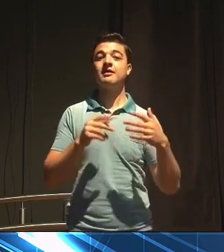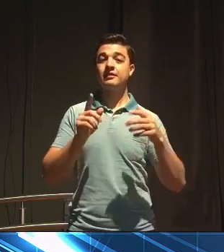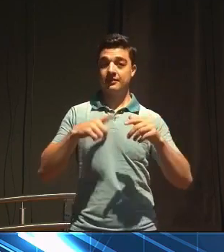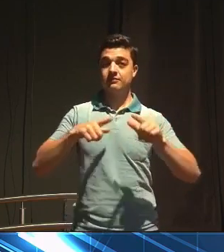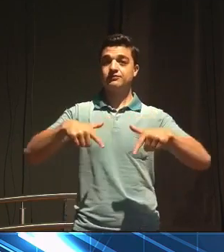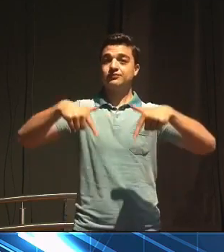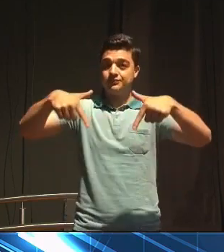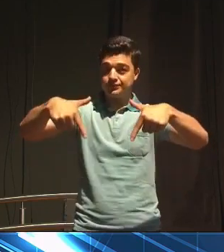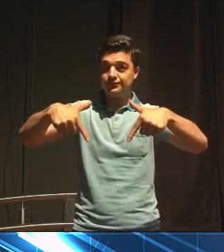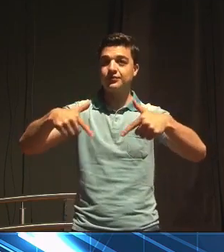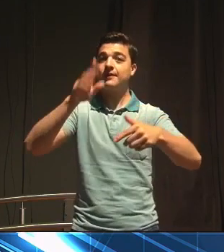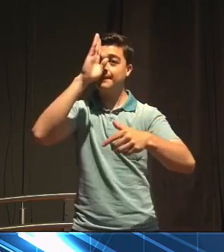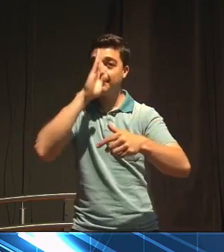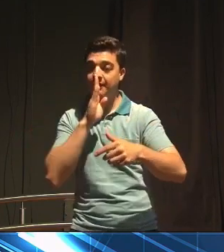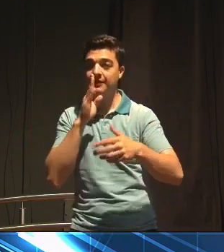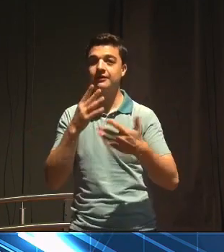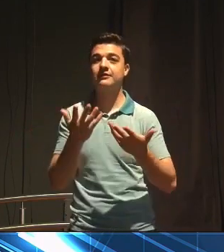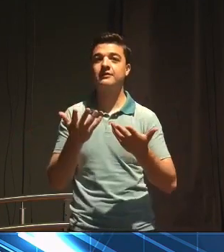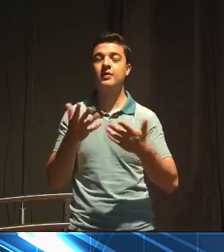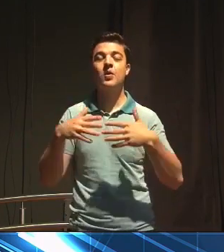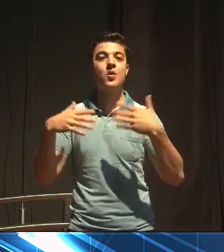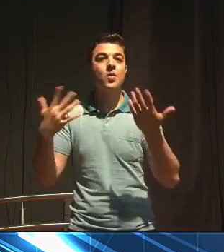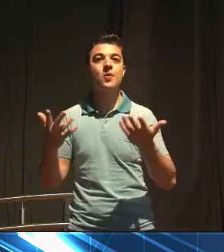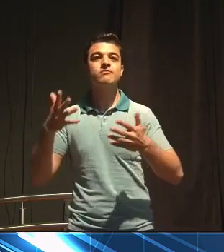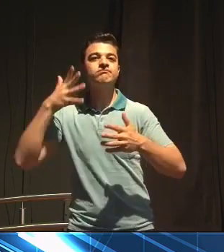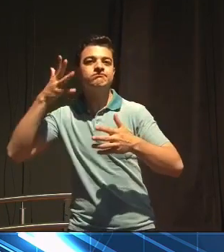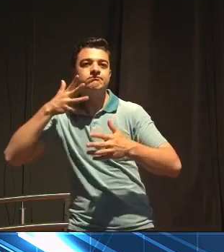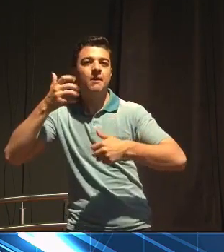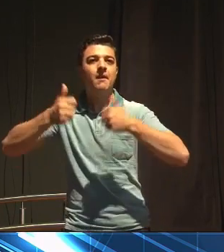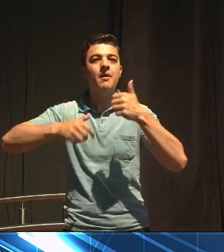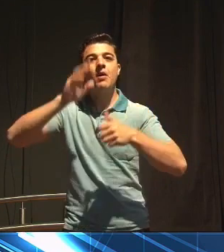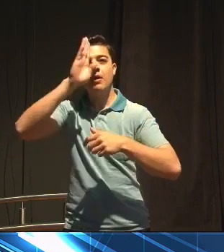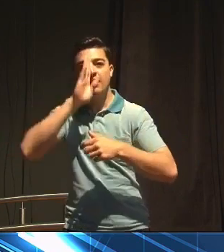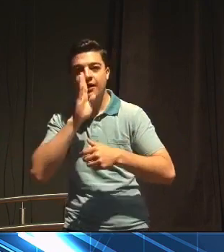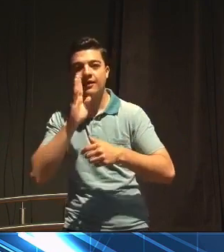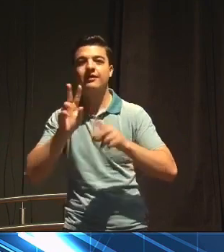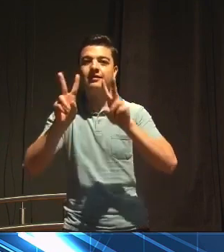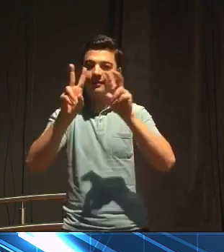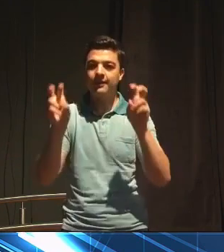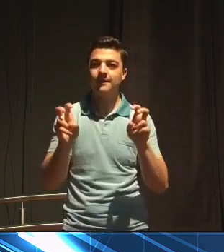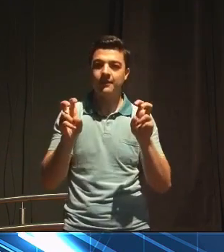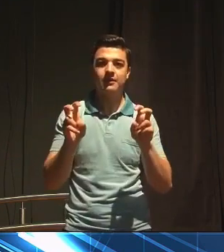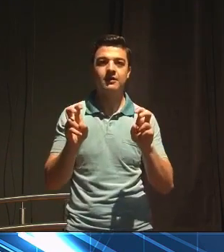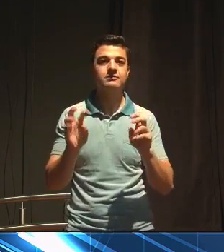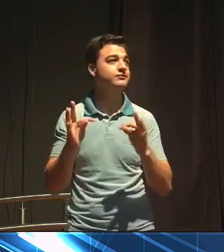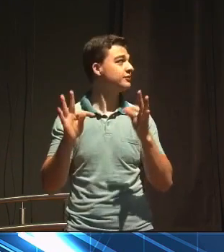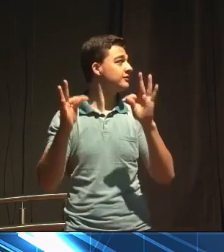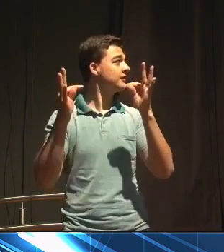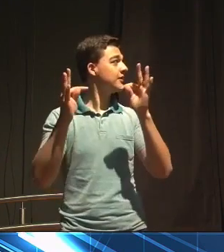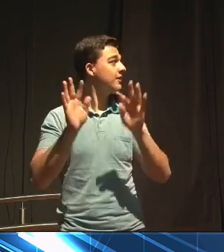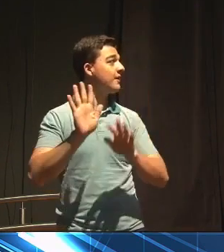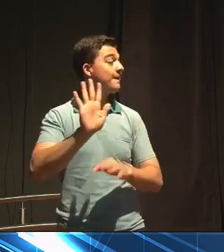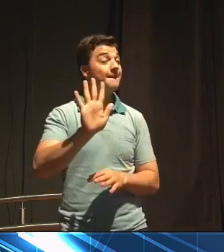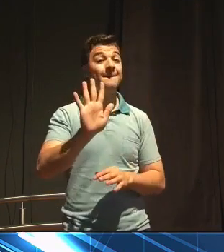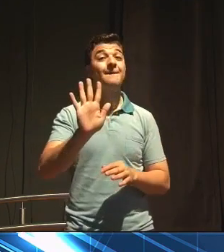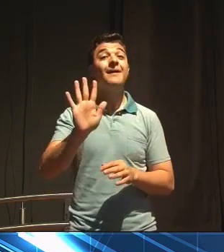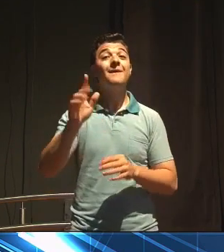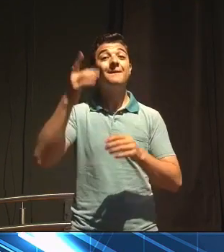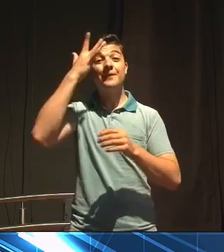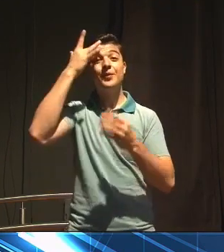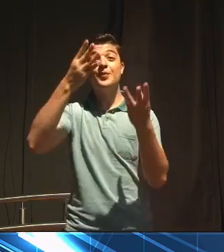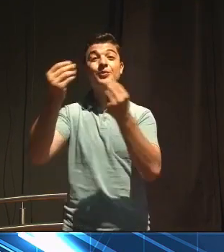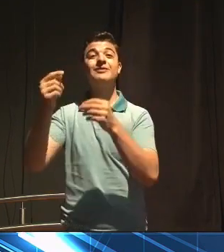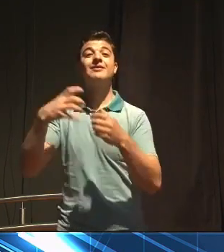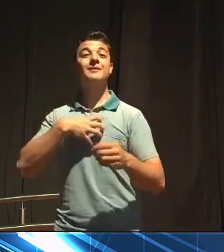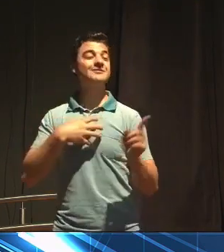gratuitas, eventos online, um monte de coisa. Só que a pessoa que não tem ideia de tecnologia, que quer começar a aprender, tá desse jeito ainda. Que horas